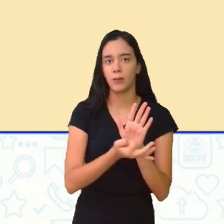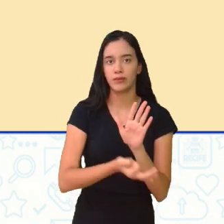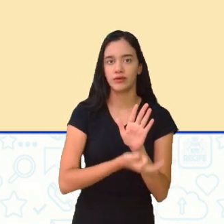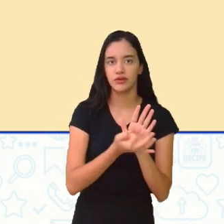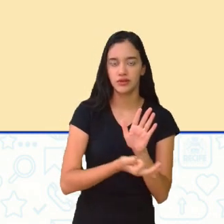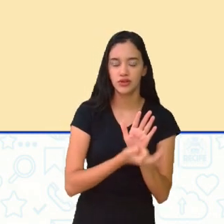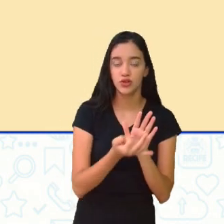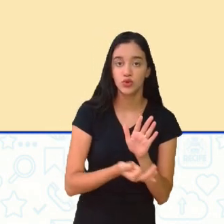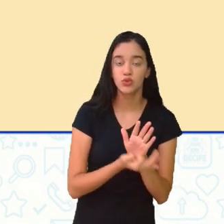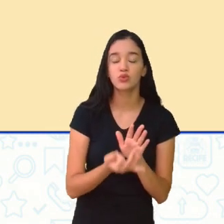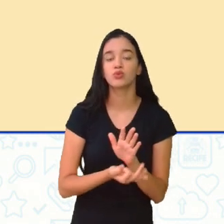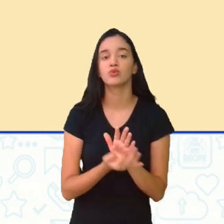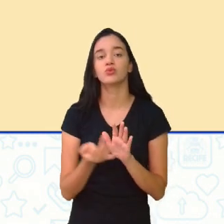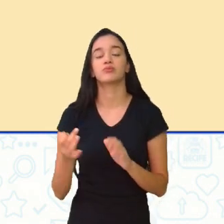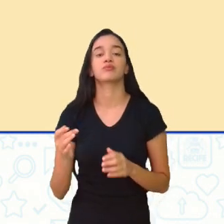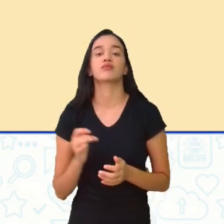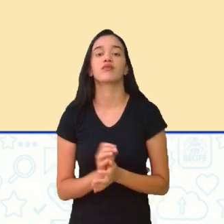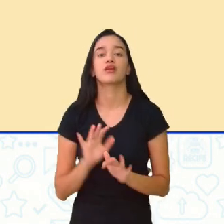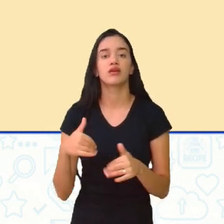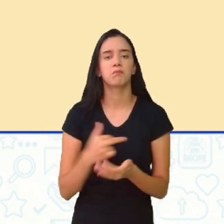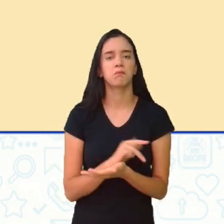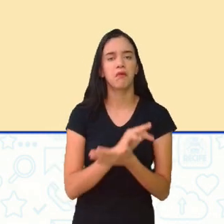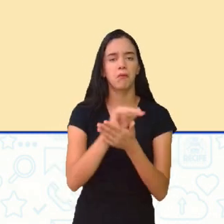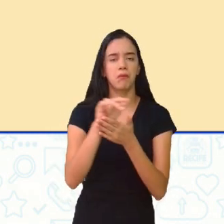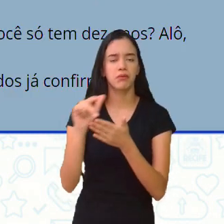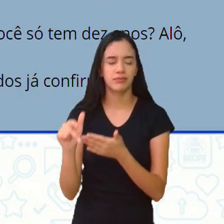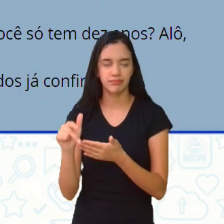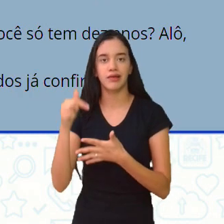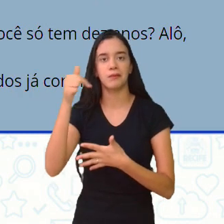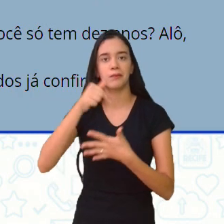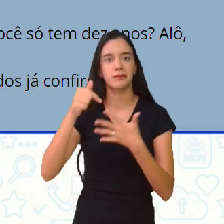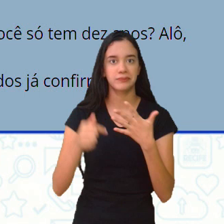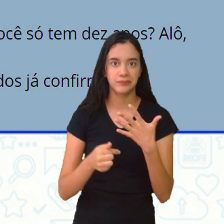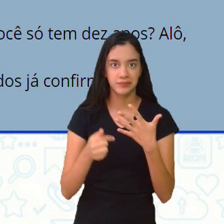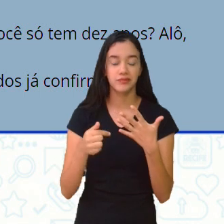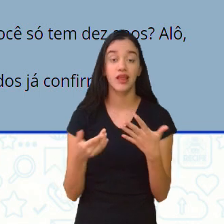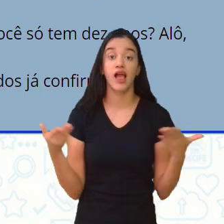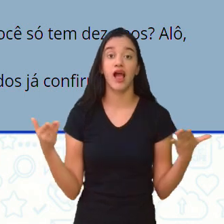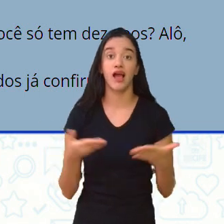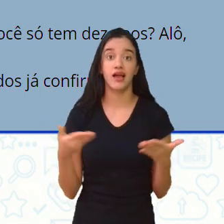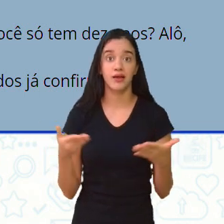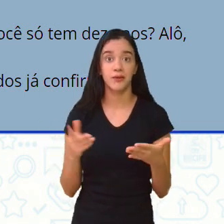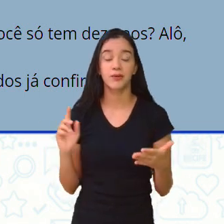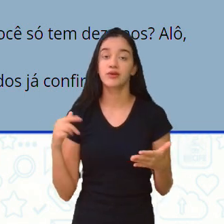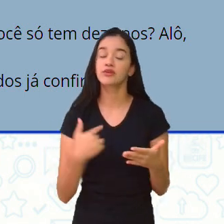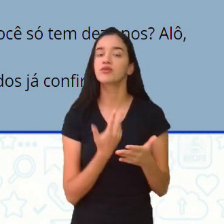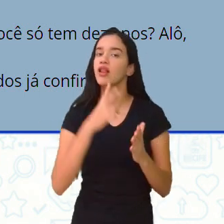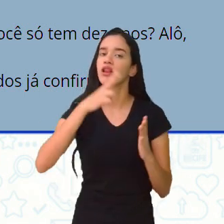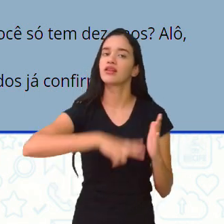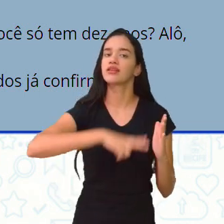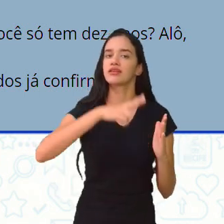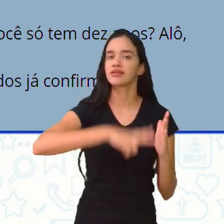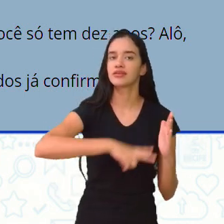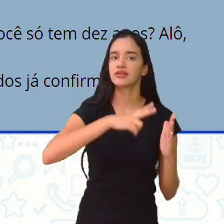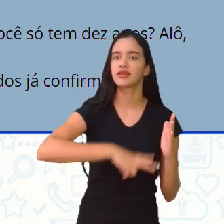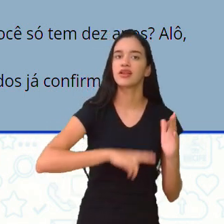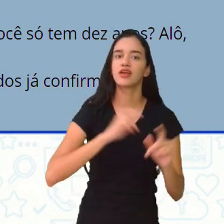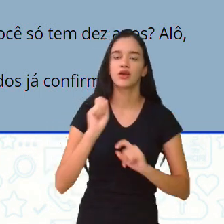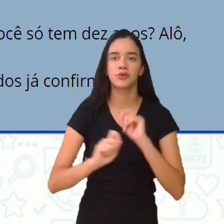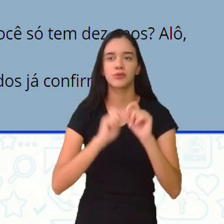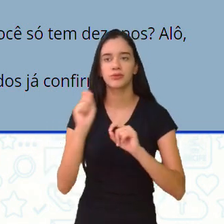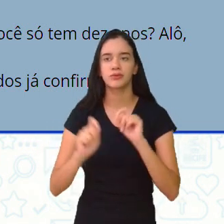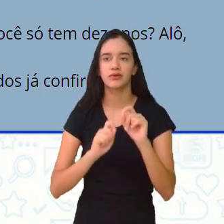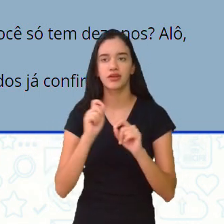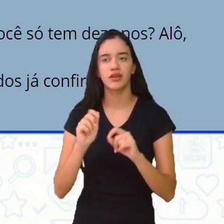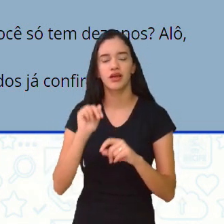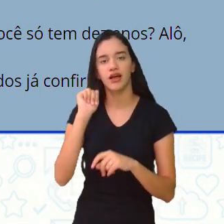opiniões, ênfase e entre outras questões. Então, agora nós vamos ler uma anedota em que